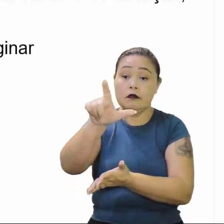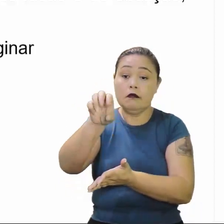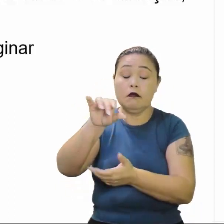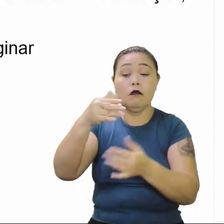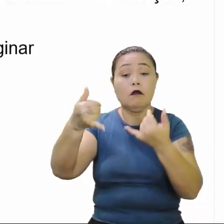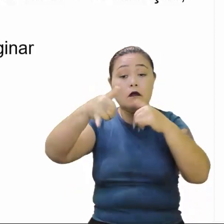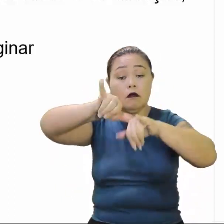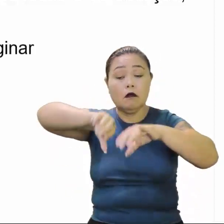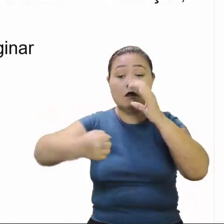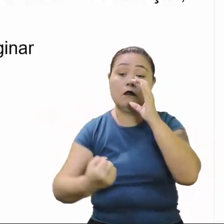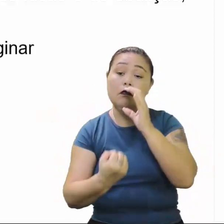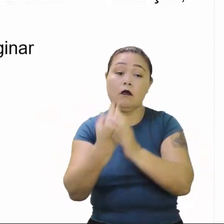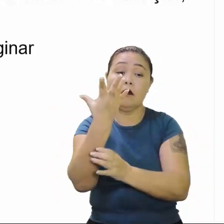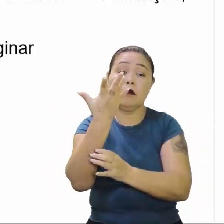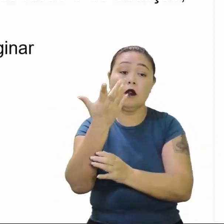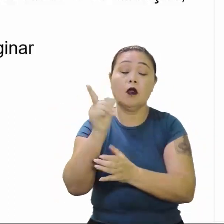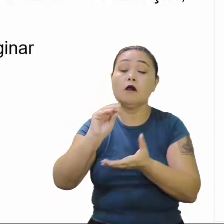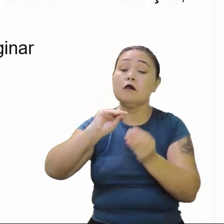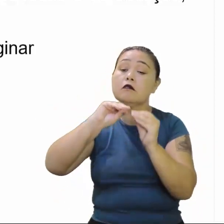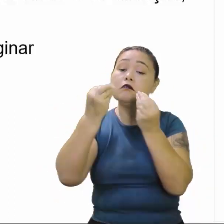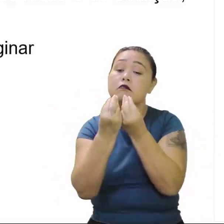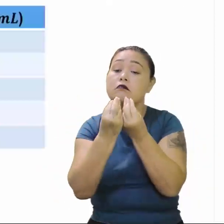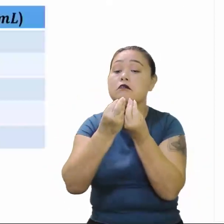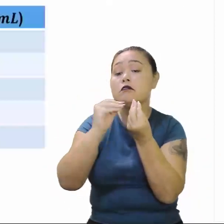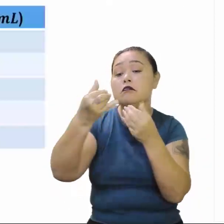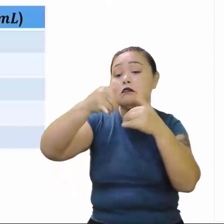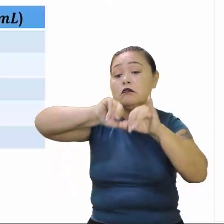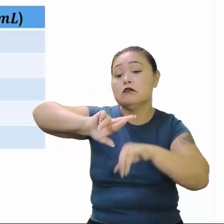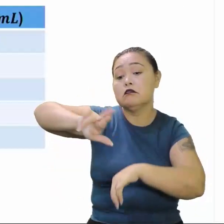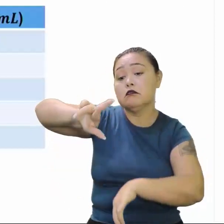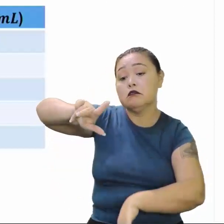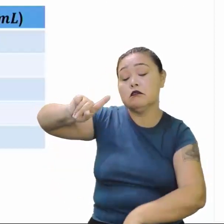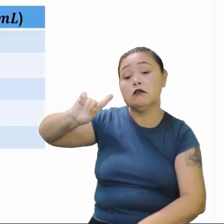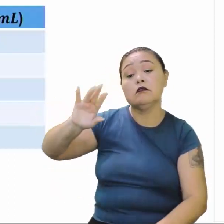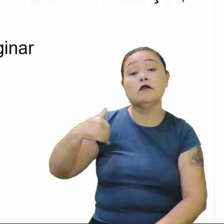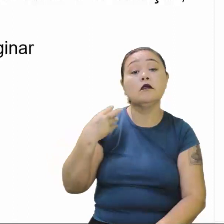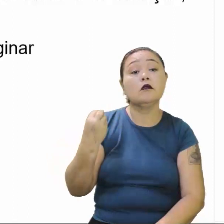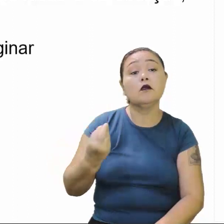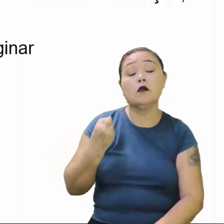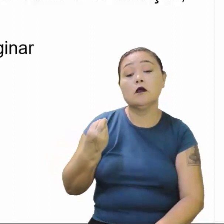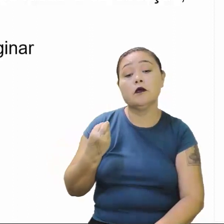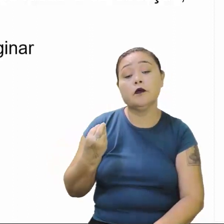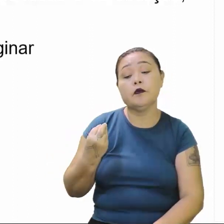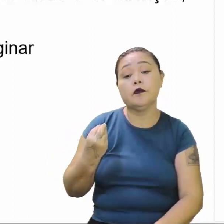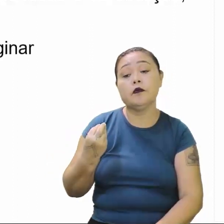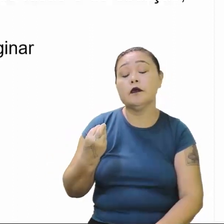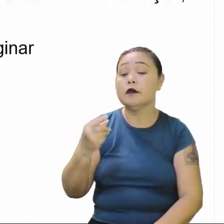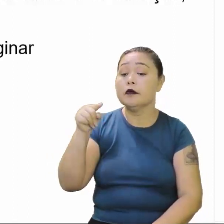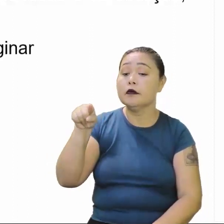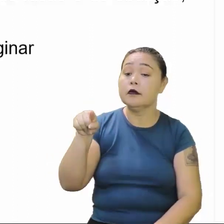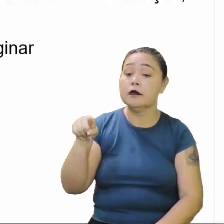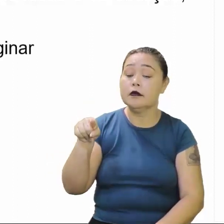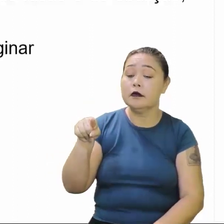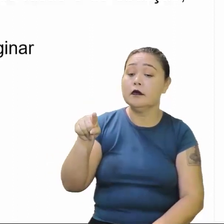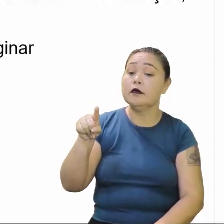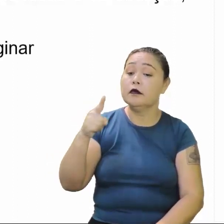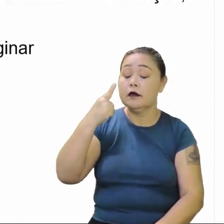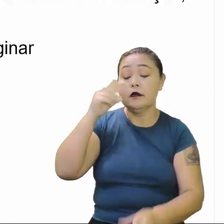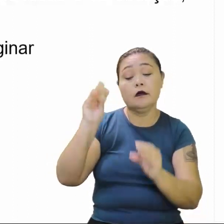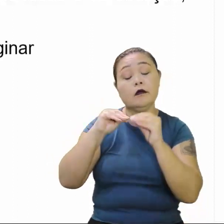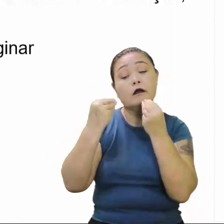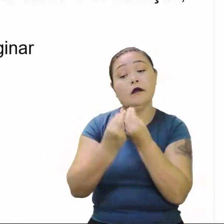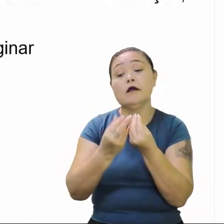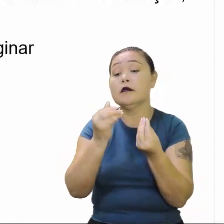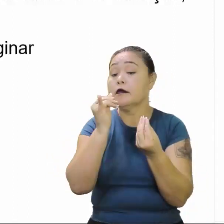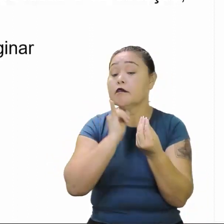pode originar substâncias químicas diferentes? Pode. De que maneira? Você vê as substâncias, por